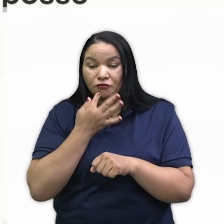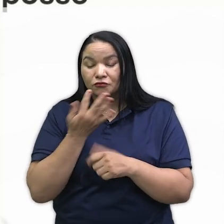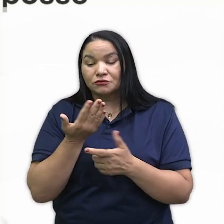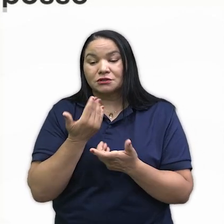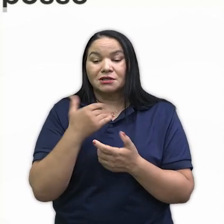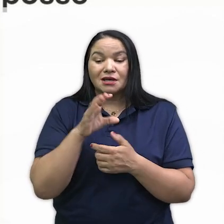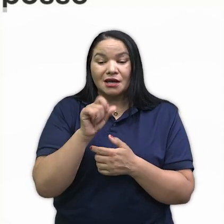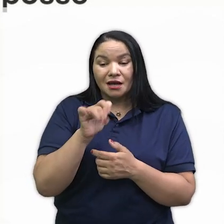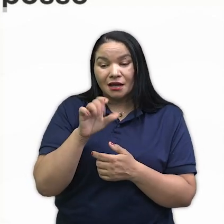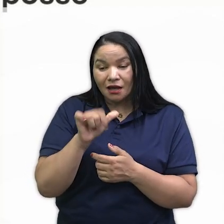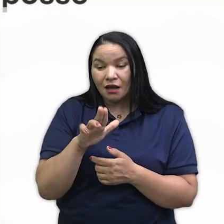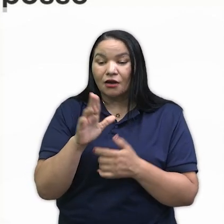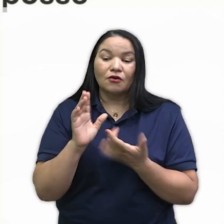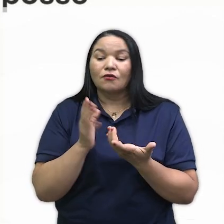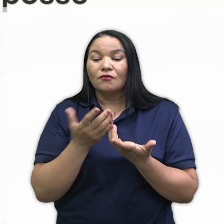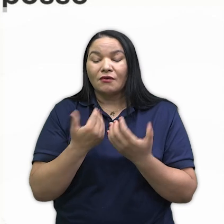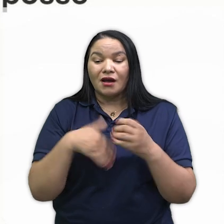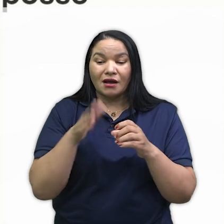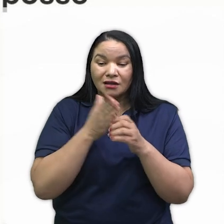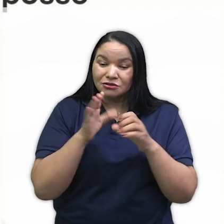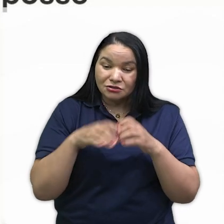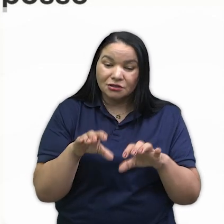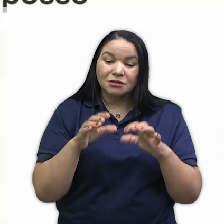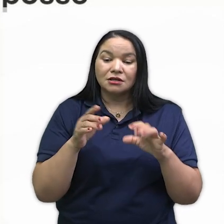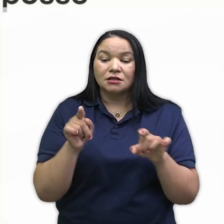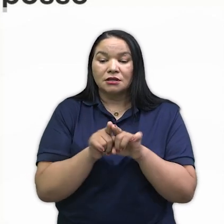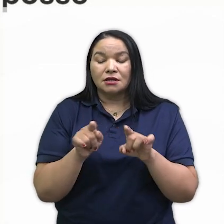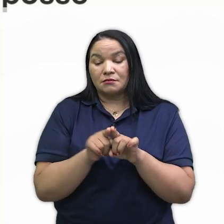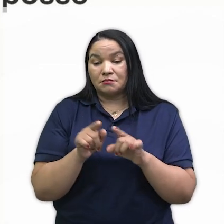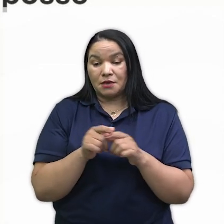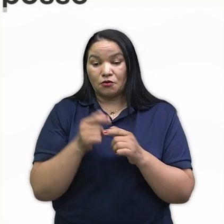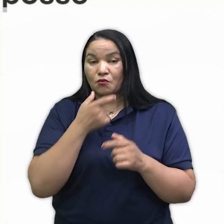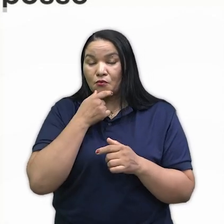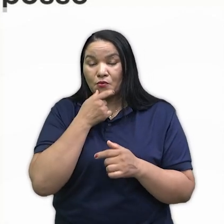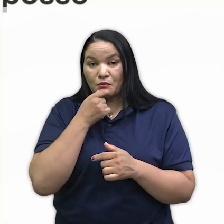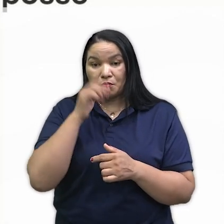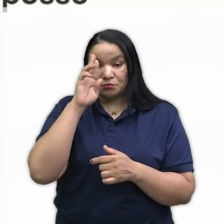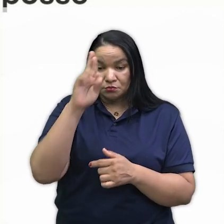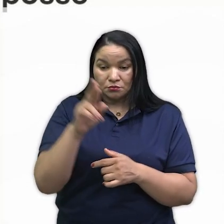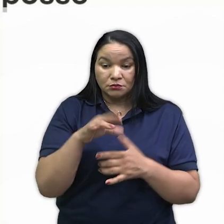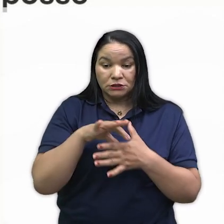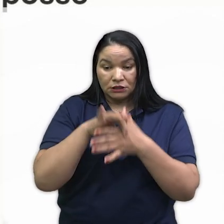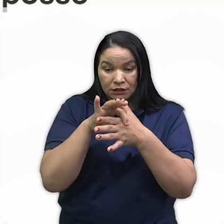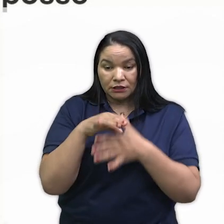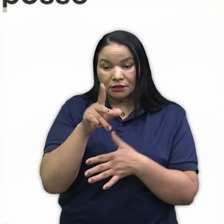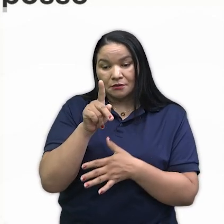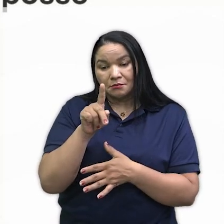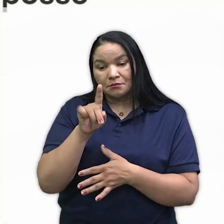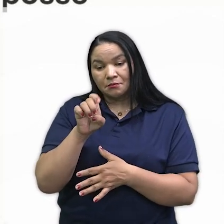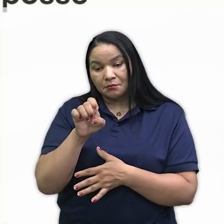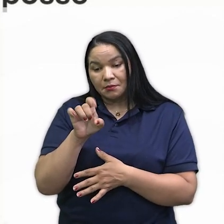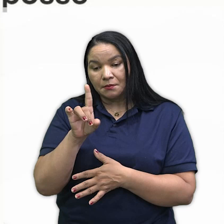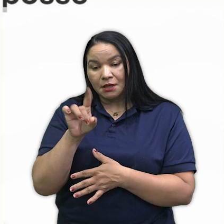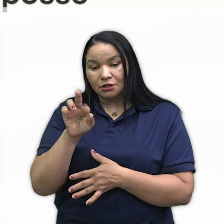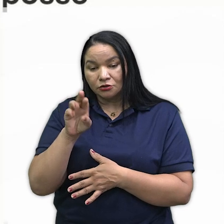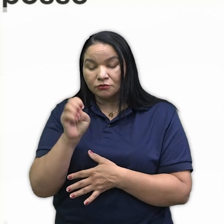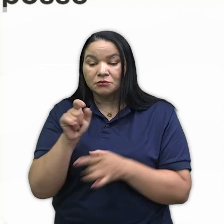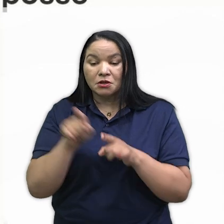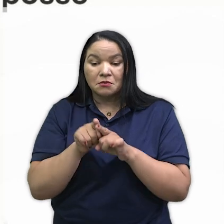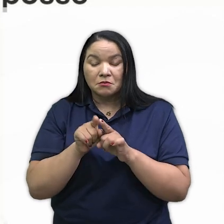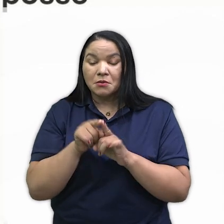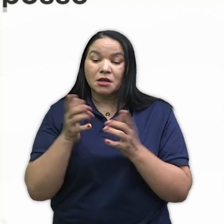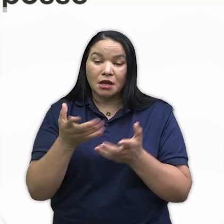a castanha. A expedição liderada por Pedro Teixeira tinha como principal objetivo ali explorar o